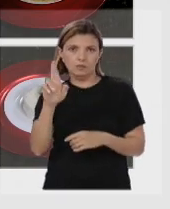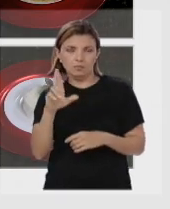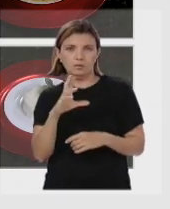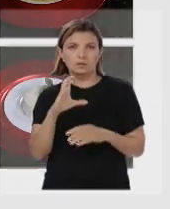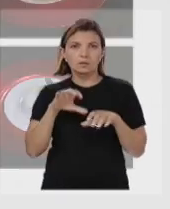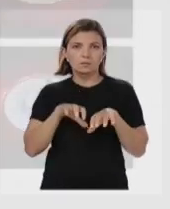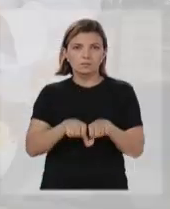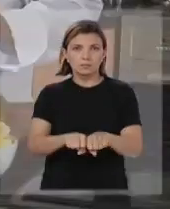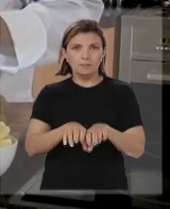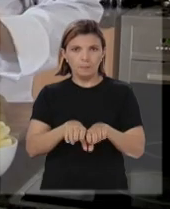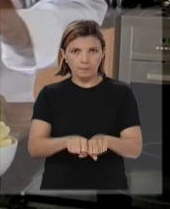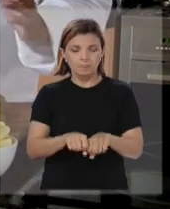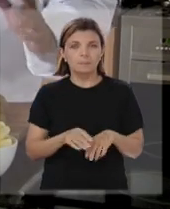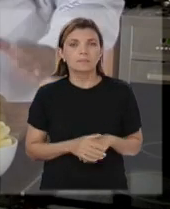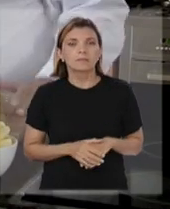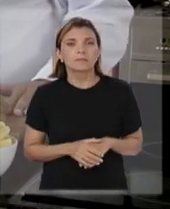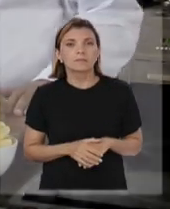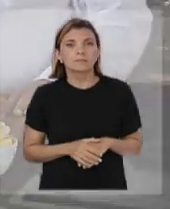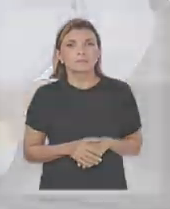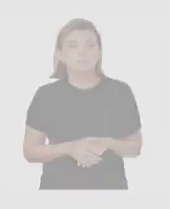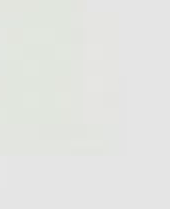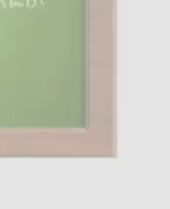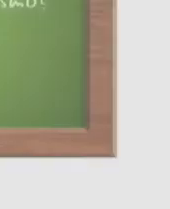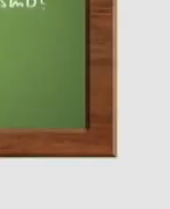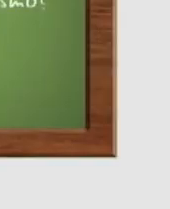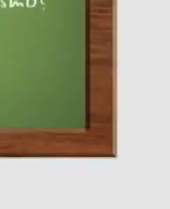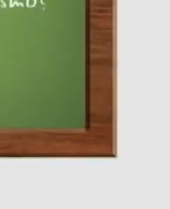90 gramas de carboidrato. Mas o que isso quer dizer?